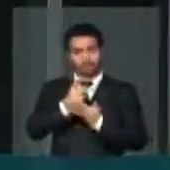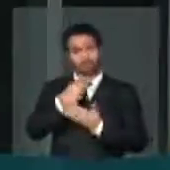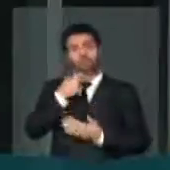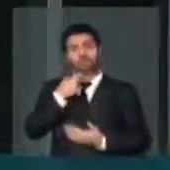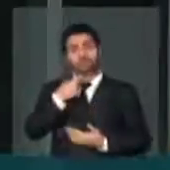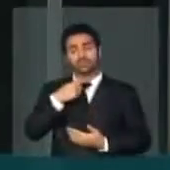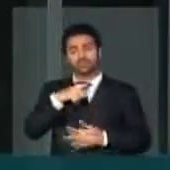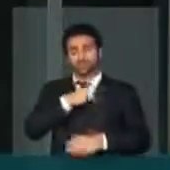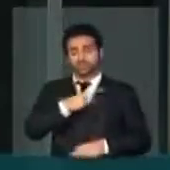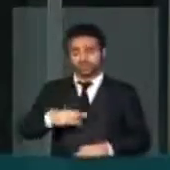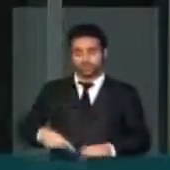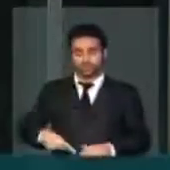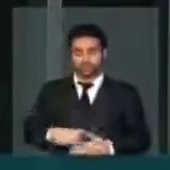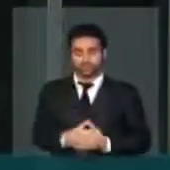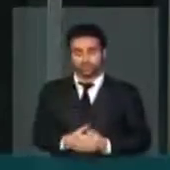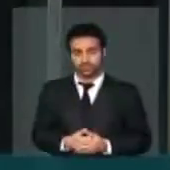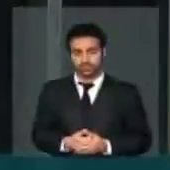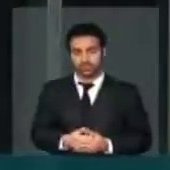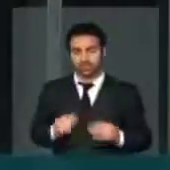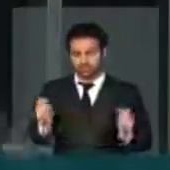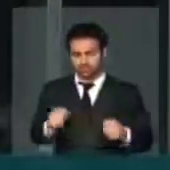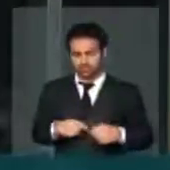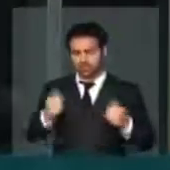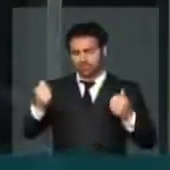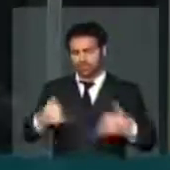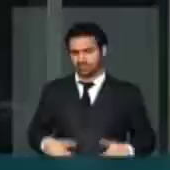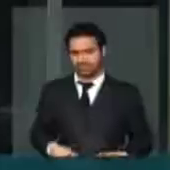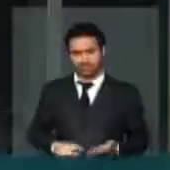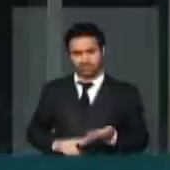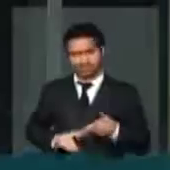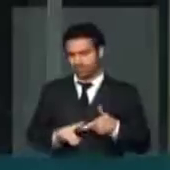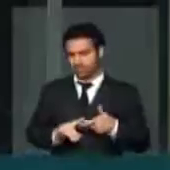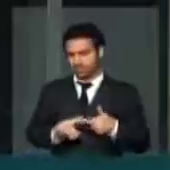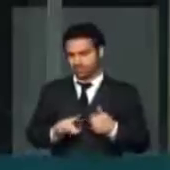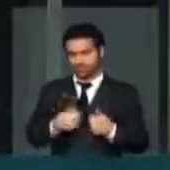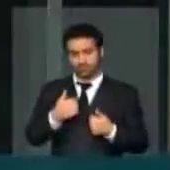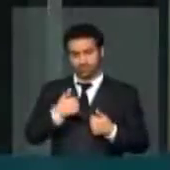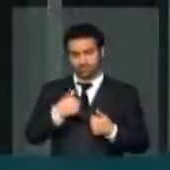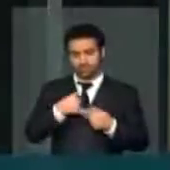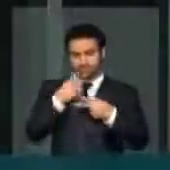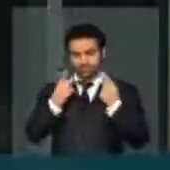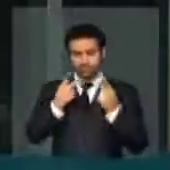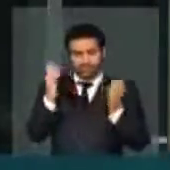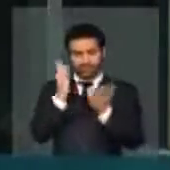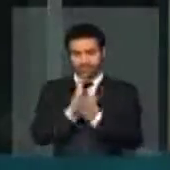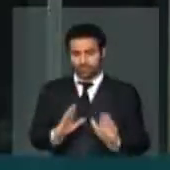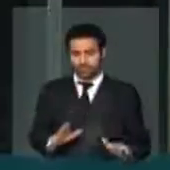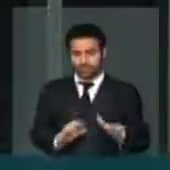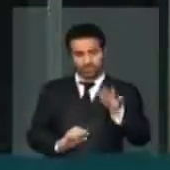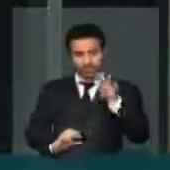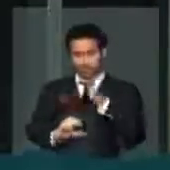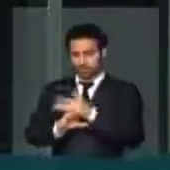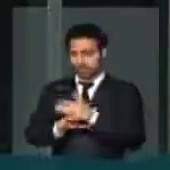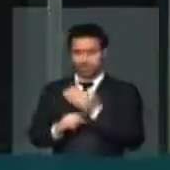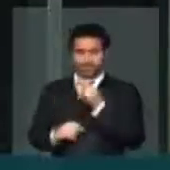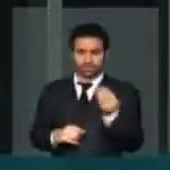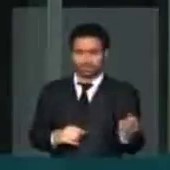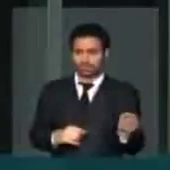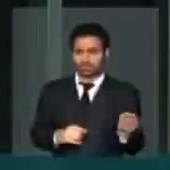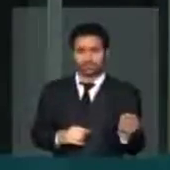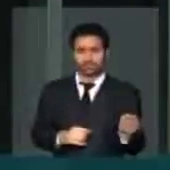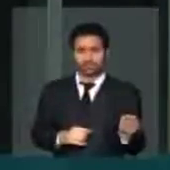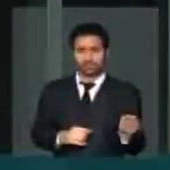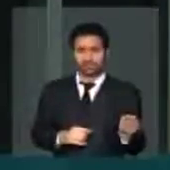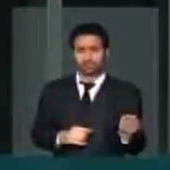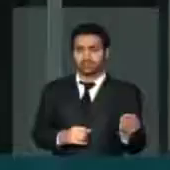Eu tenho aqui mil motivos para falar e defender o fim do financiamento empresarial, mas